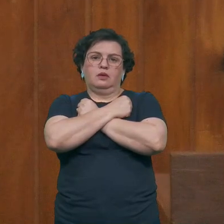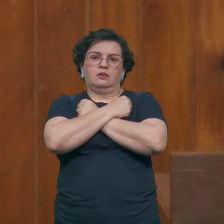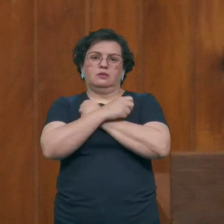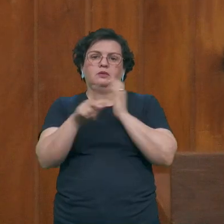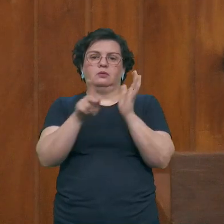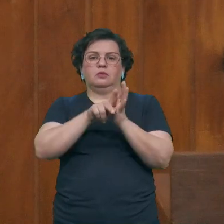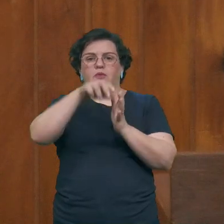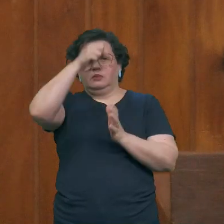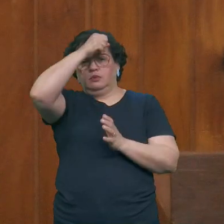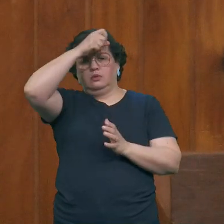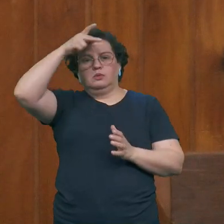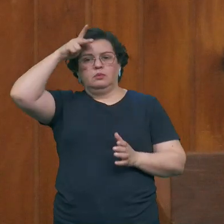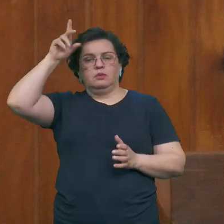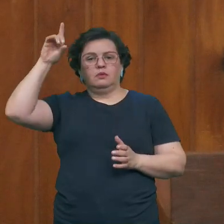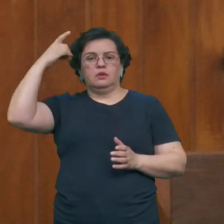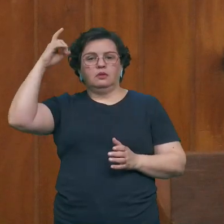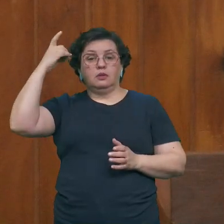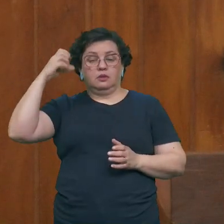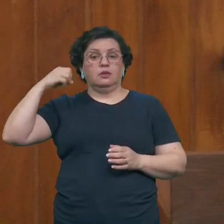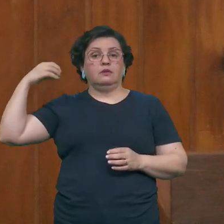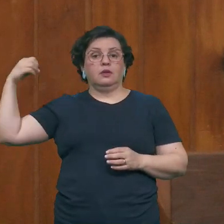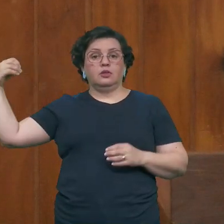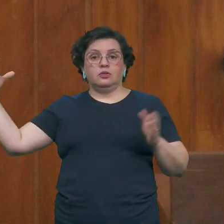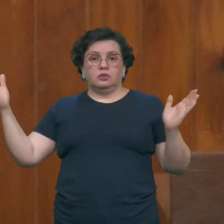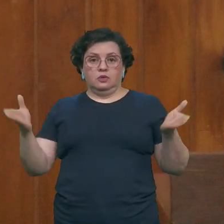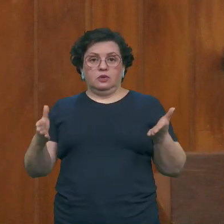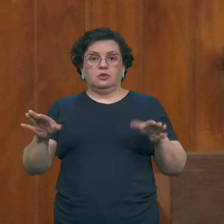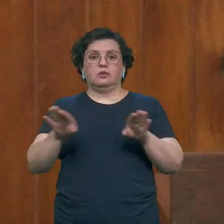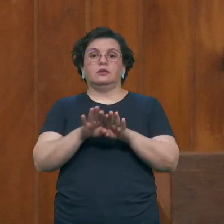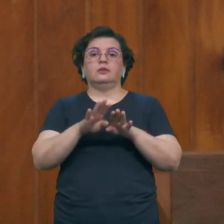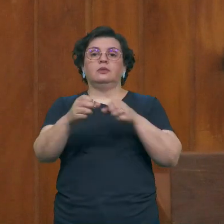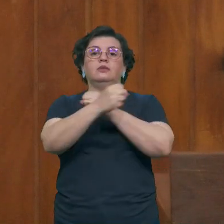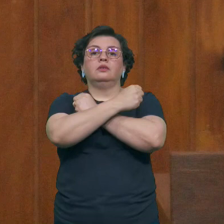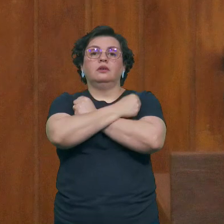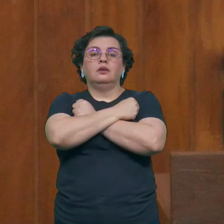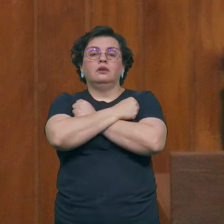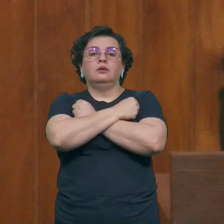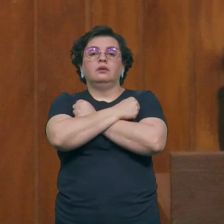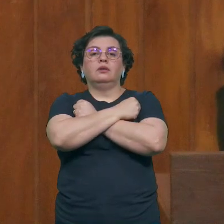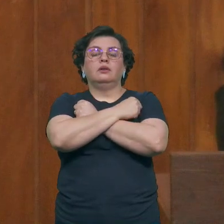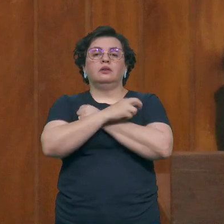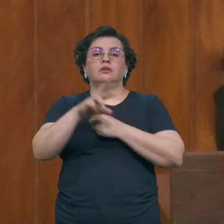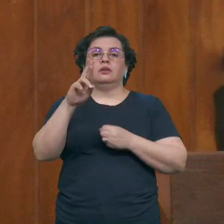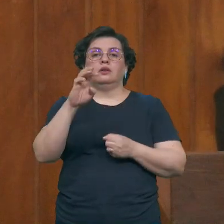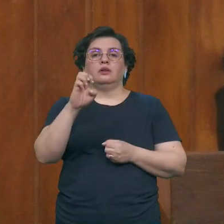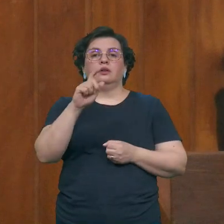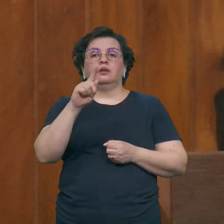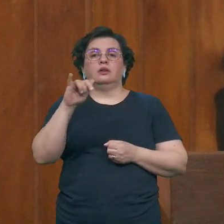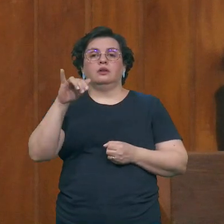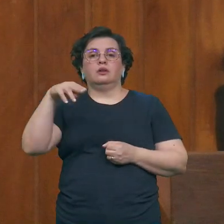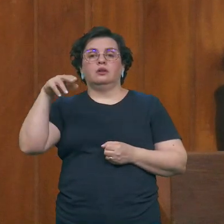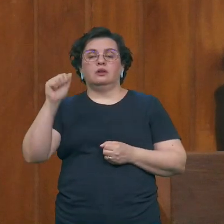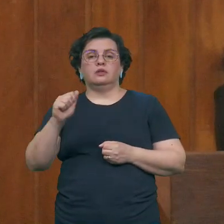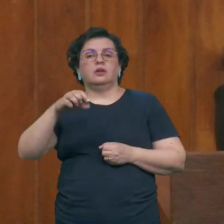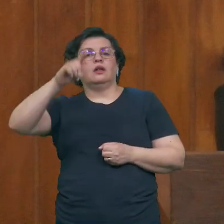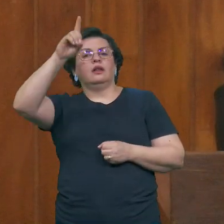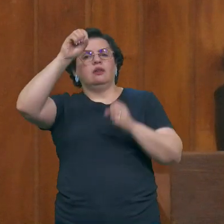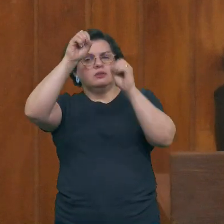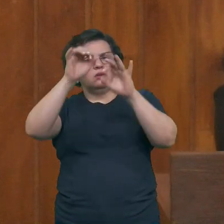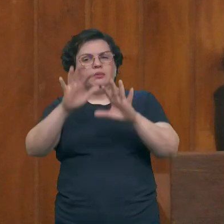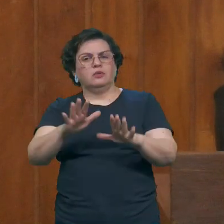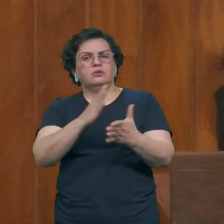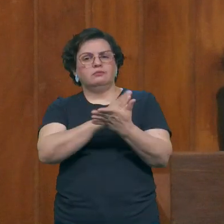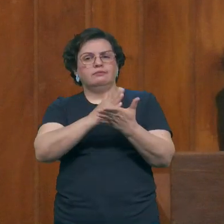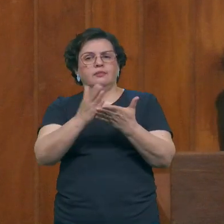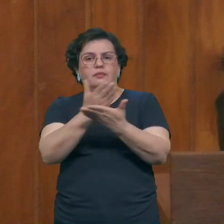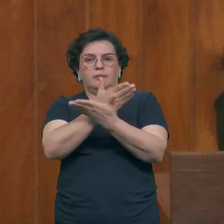prefeito Daniel, que está em viagem. Um abraço da dona Regina Alonso, a sua esposa. E que Deus abençoe a cada um